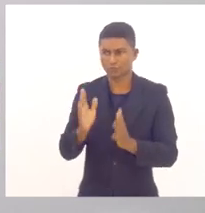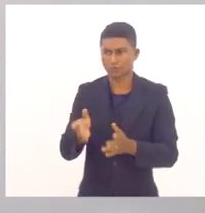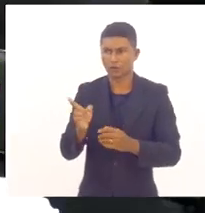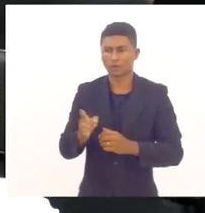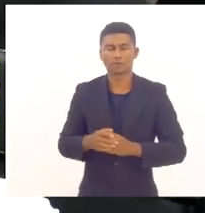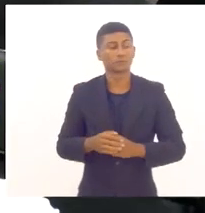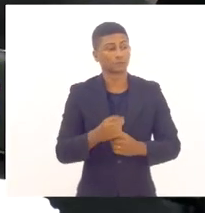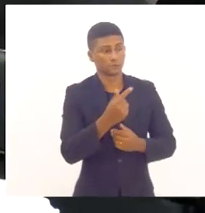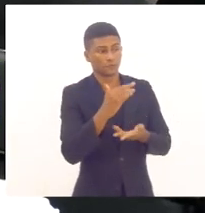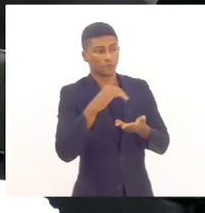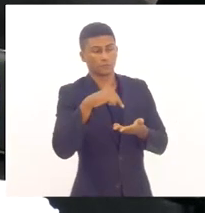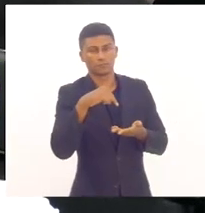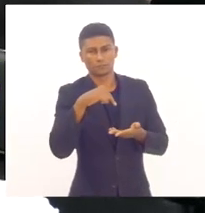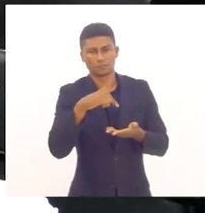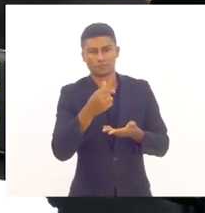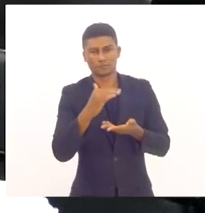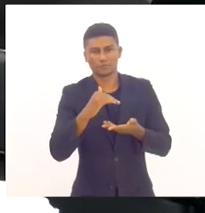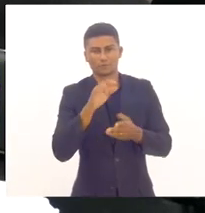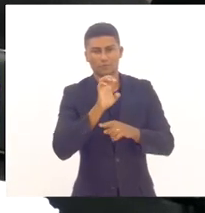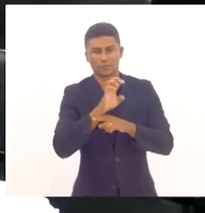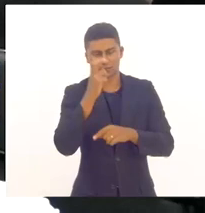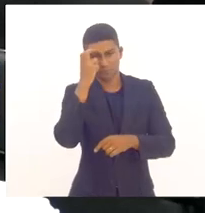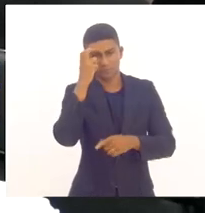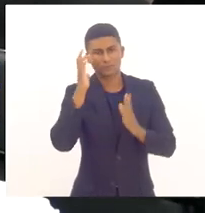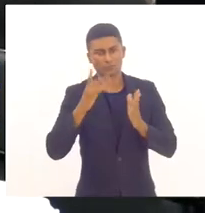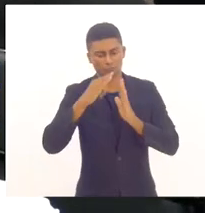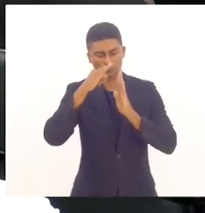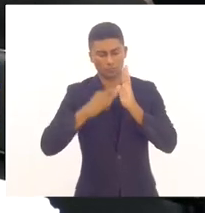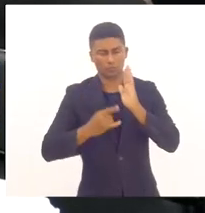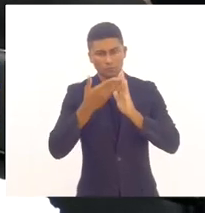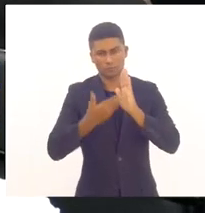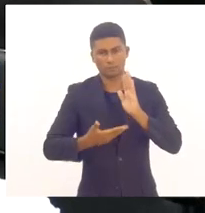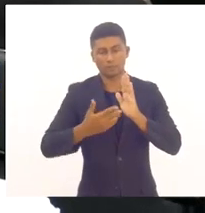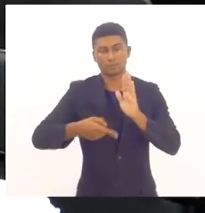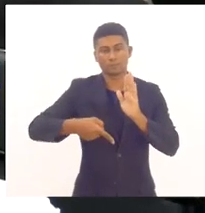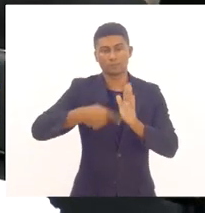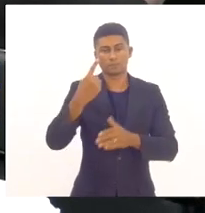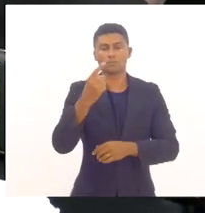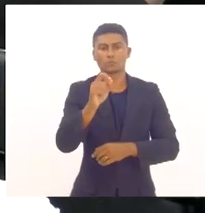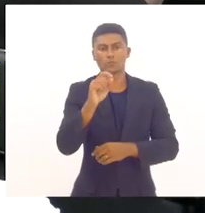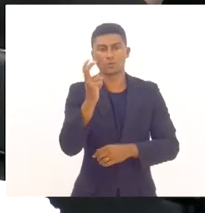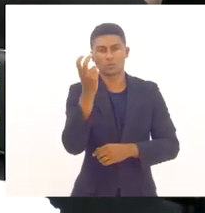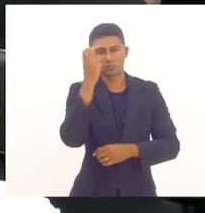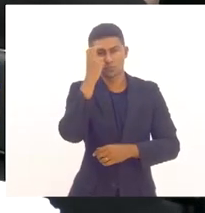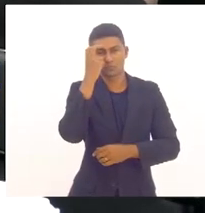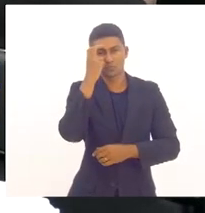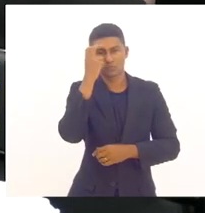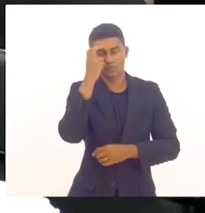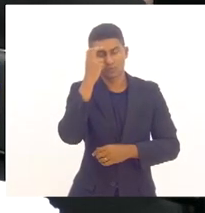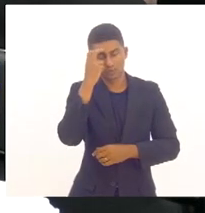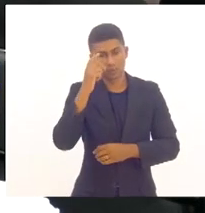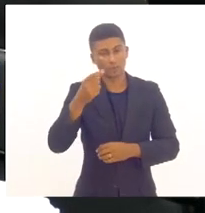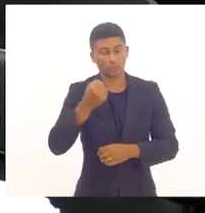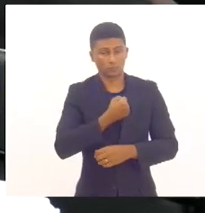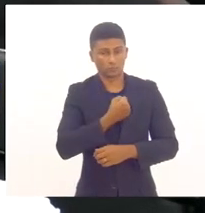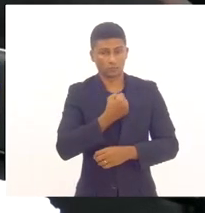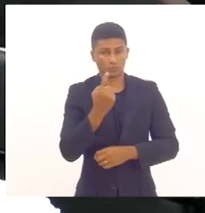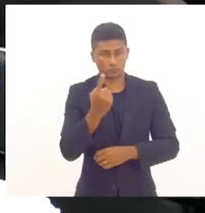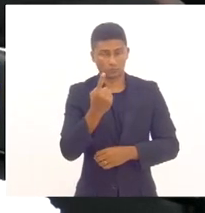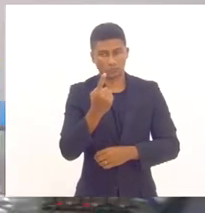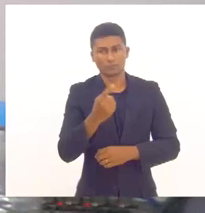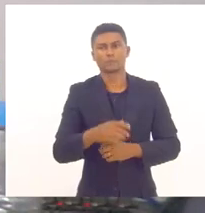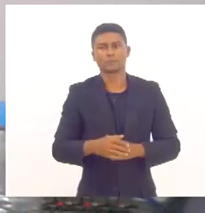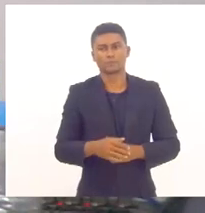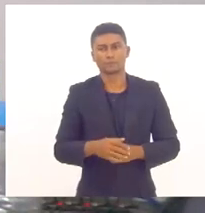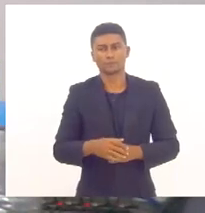de Cultura correram esses editais, né? Inclusive o primeiro, o Cultura nas Redes 1, que aconteceu antes mesmo de chegar a Lei Aldir